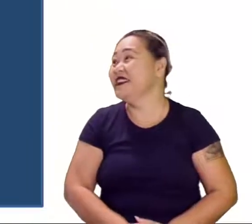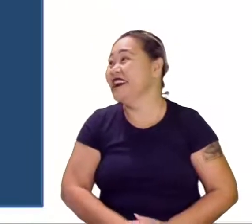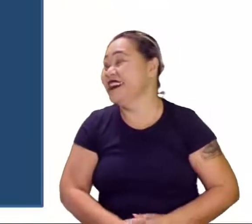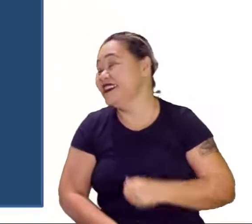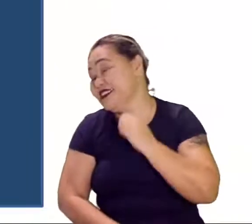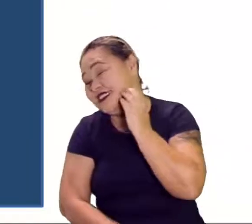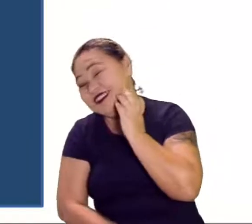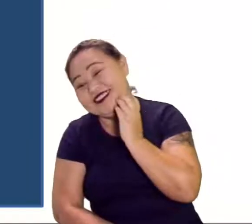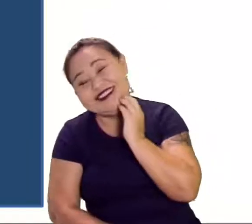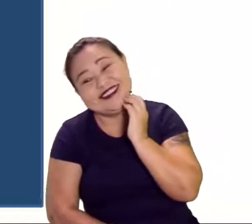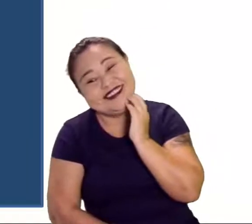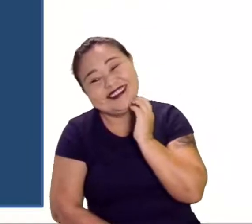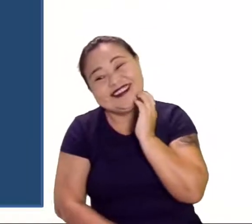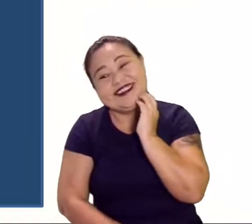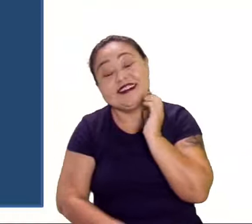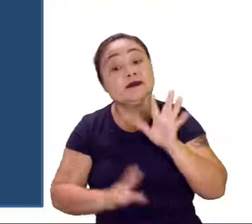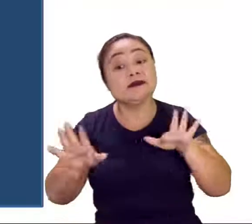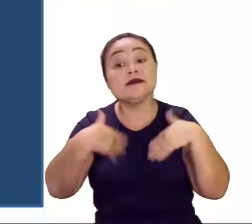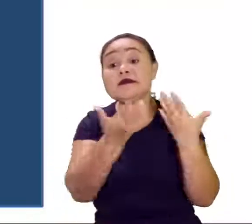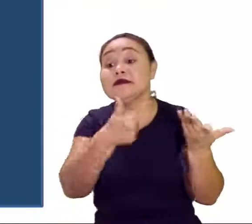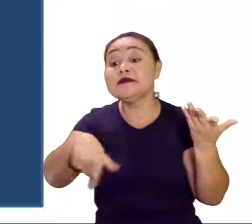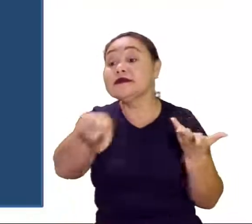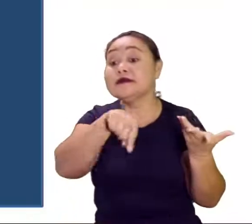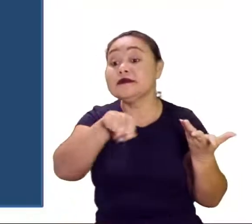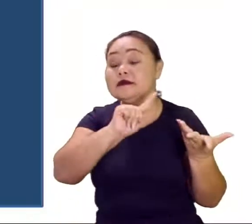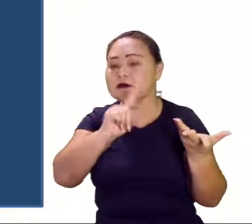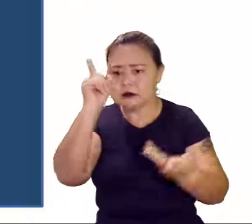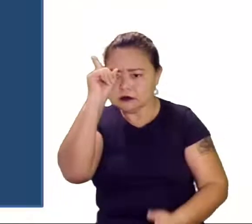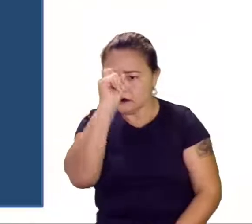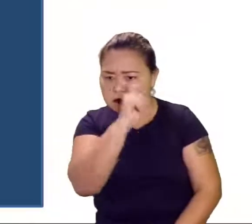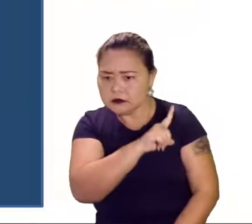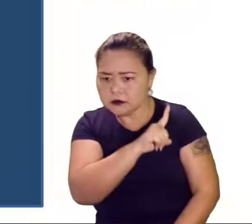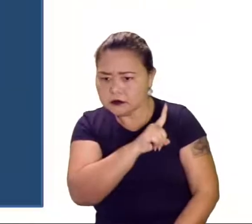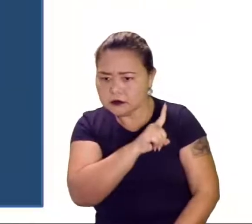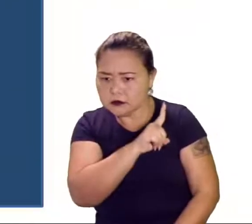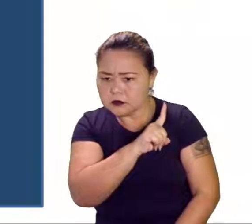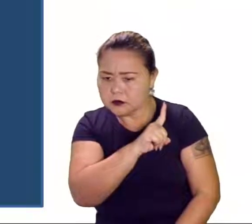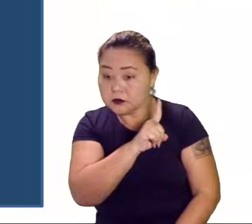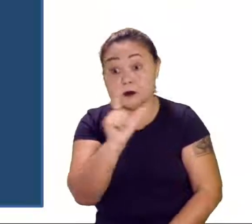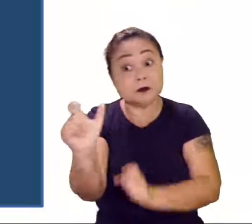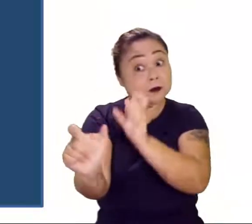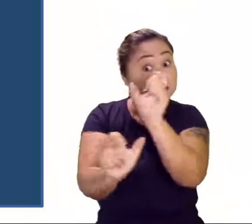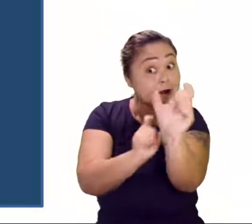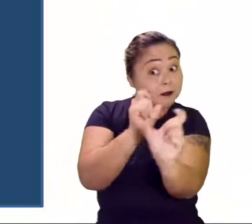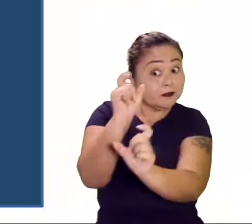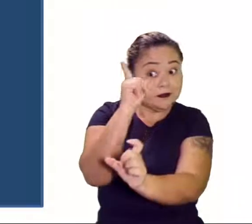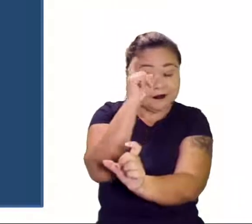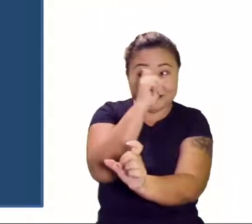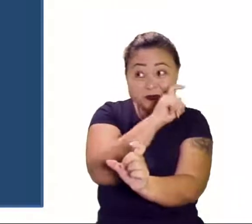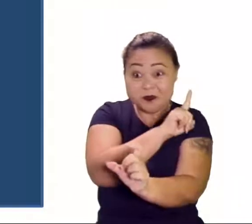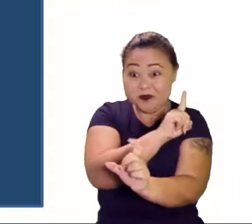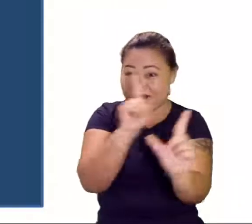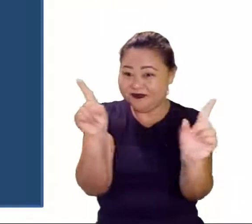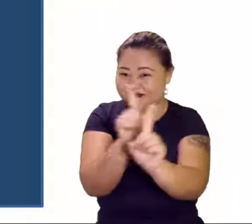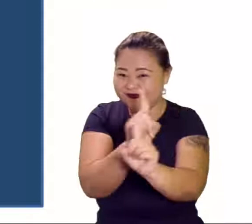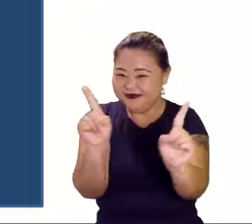Muito bem. E aí? Difícil? Palavras difíceis? Não quero